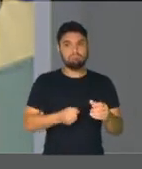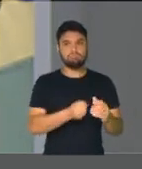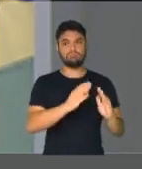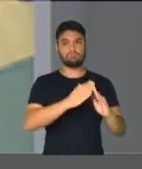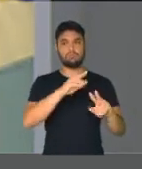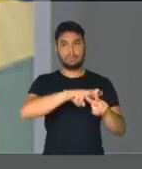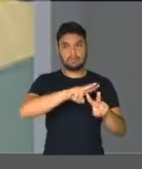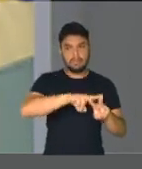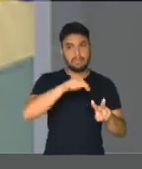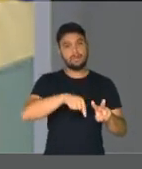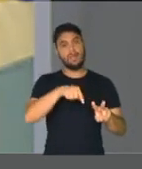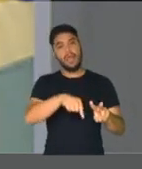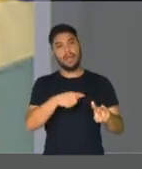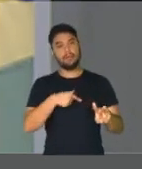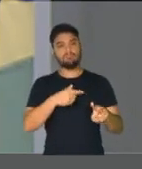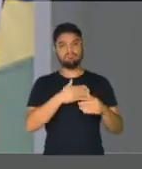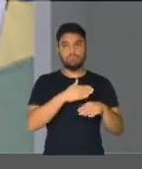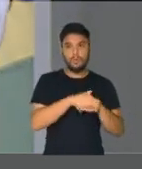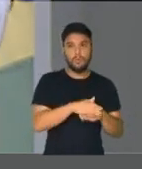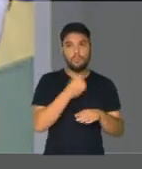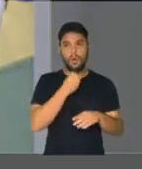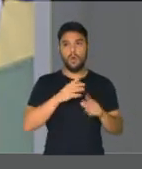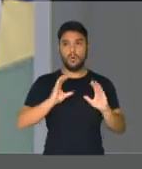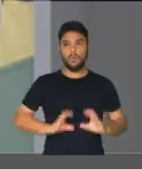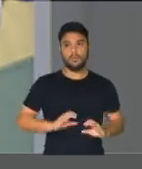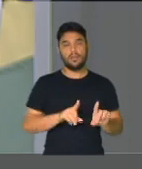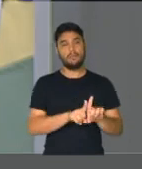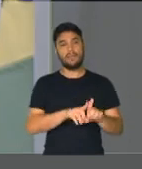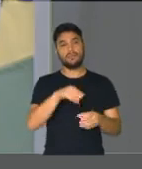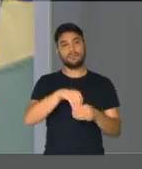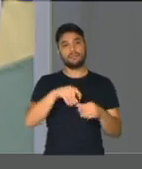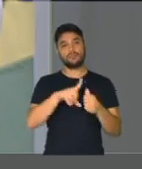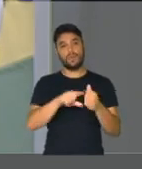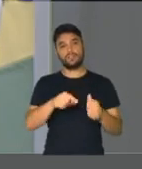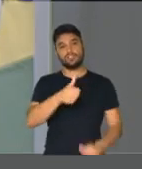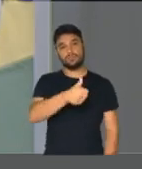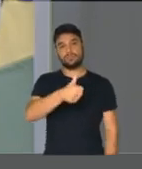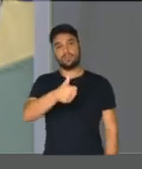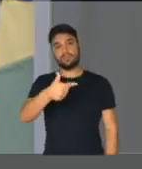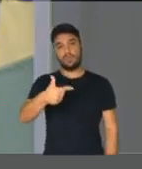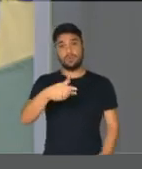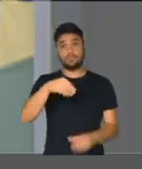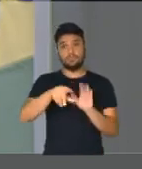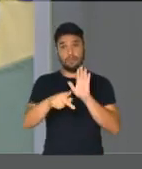da mudança no artigo 112 da mesma lei, que